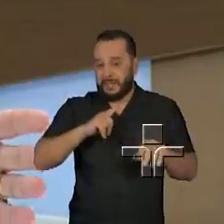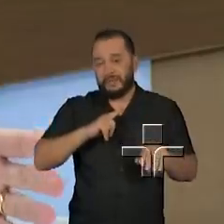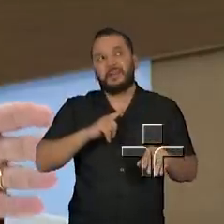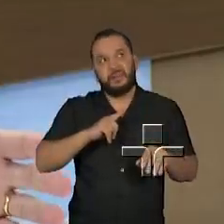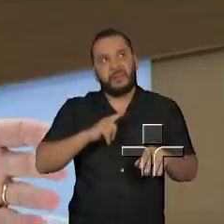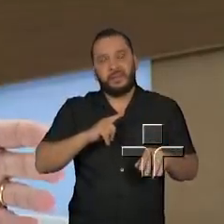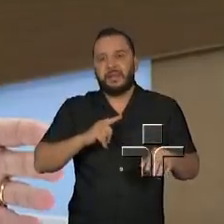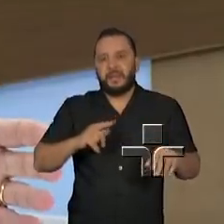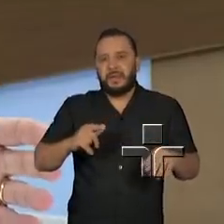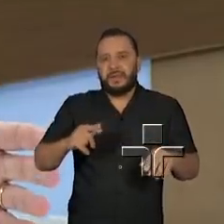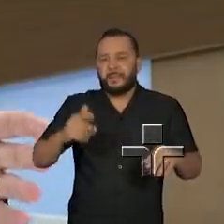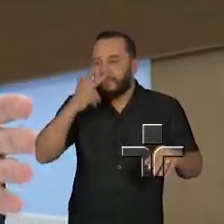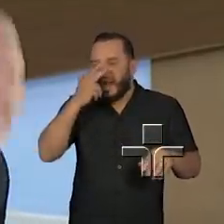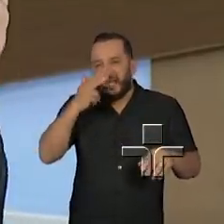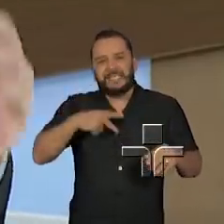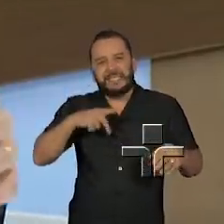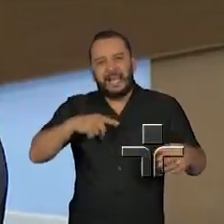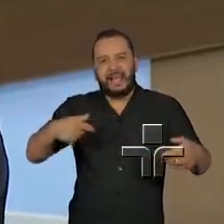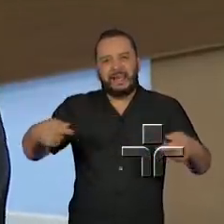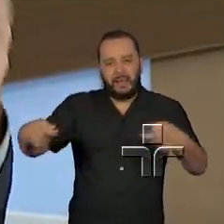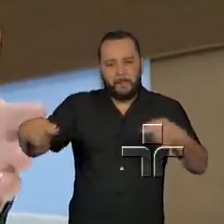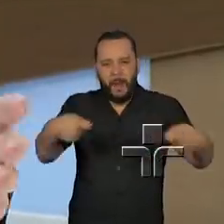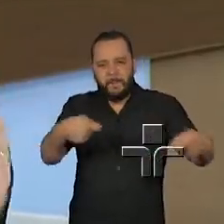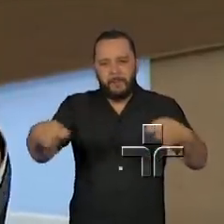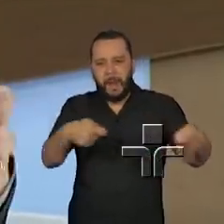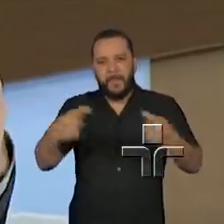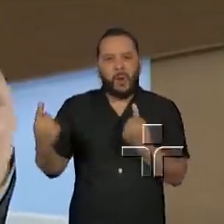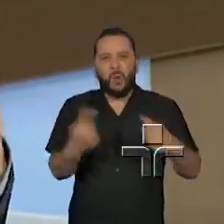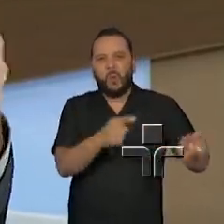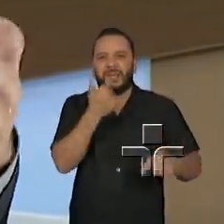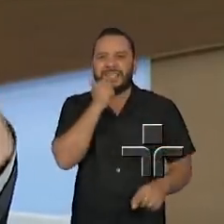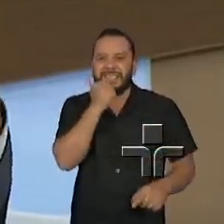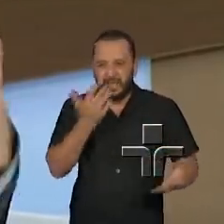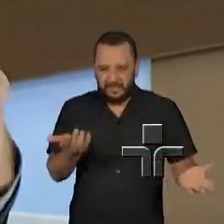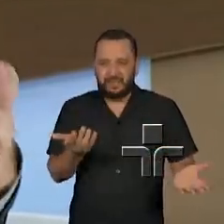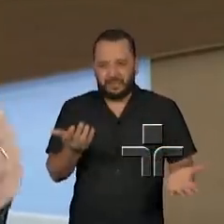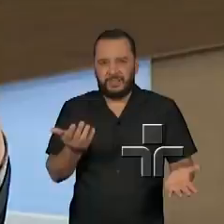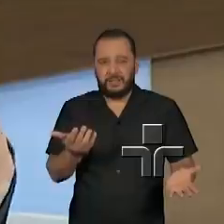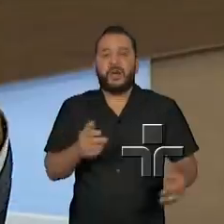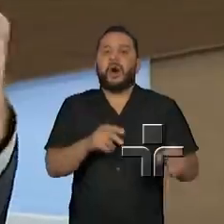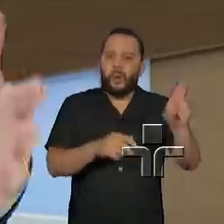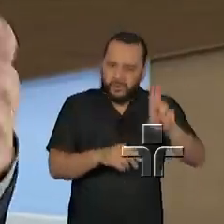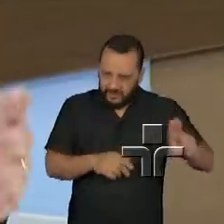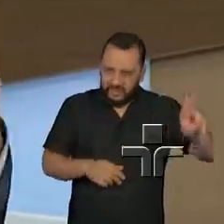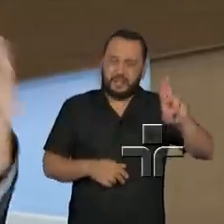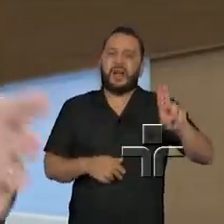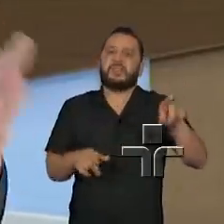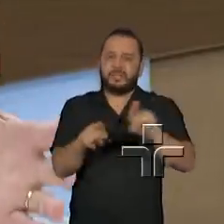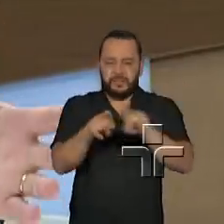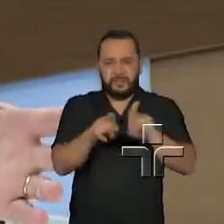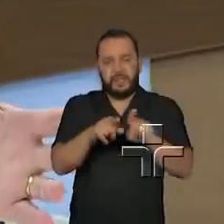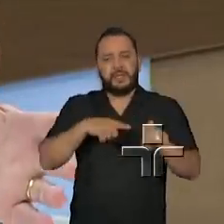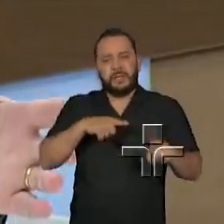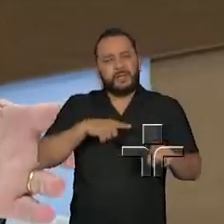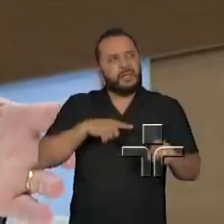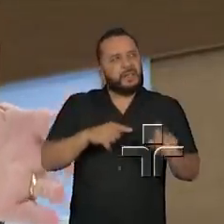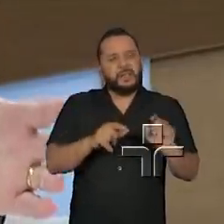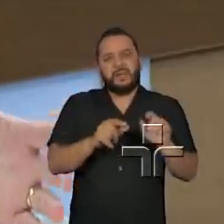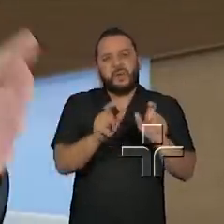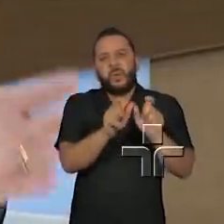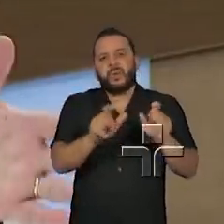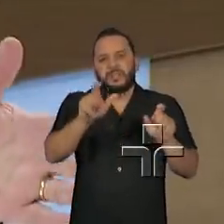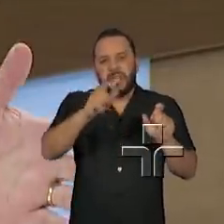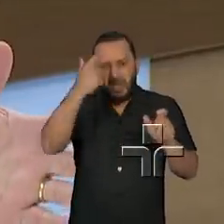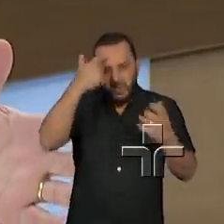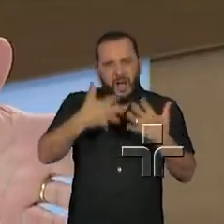ciência no país, realmente. E a universidade, enfim, aos conceitos de racionalidade que a ciência